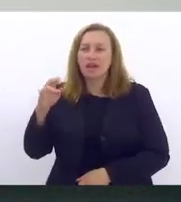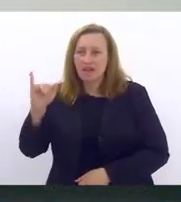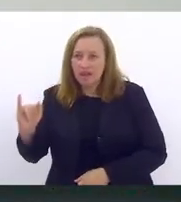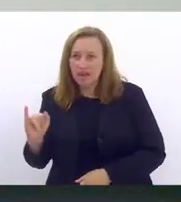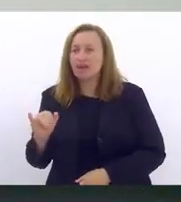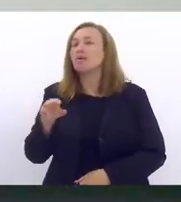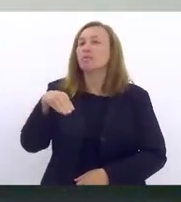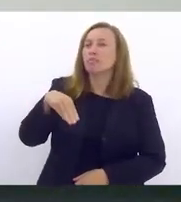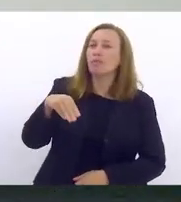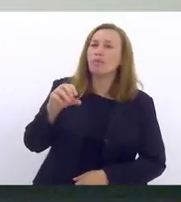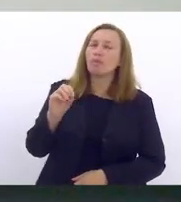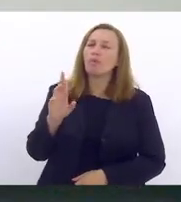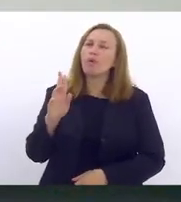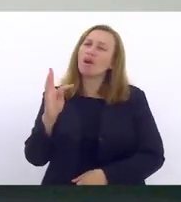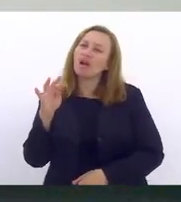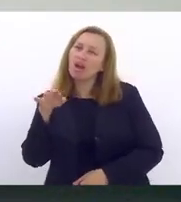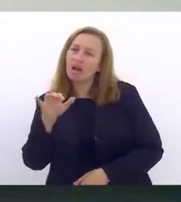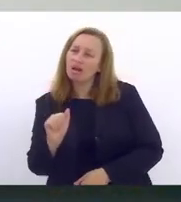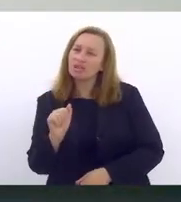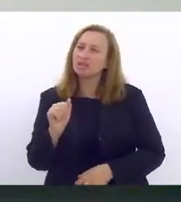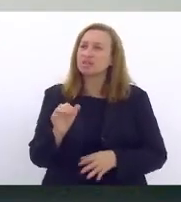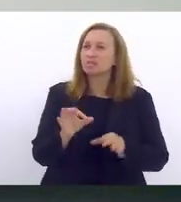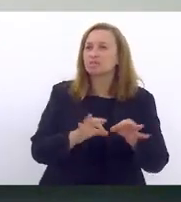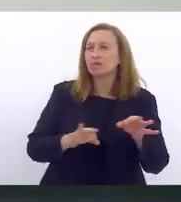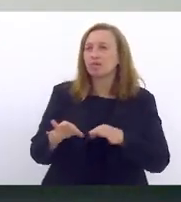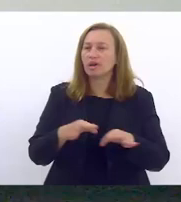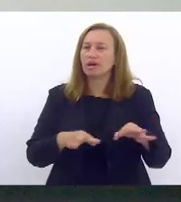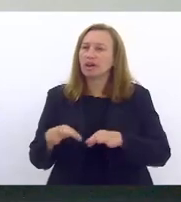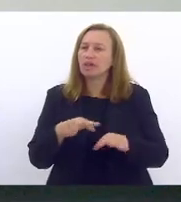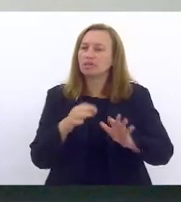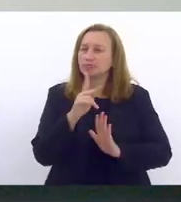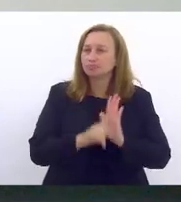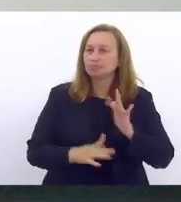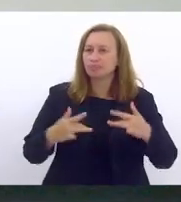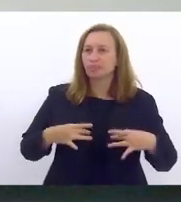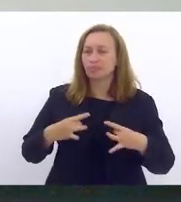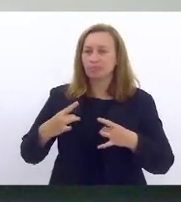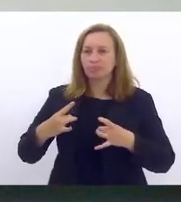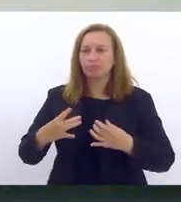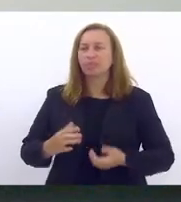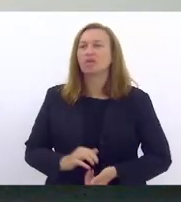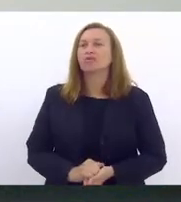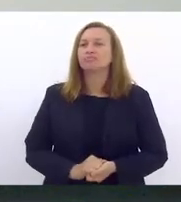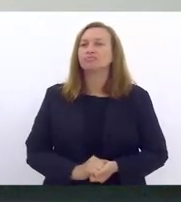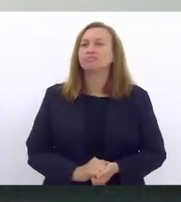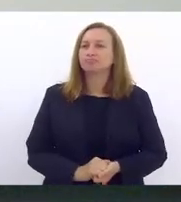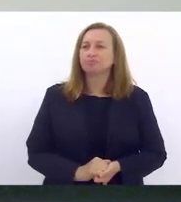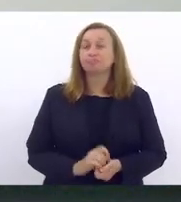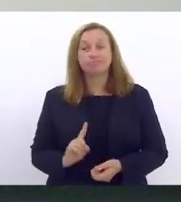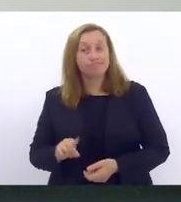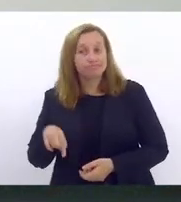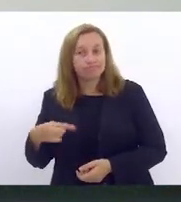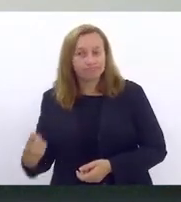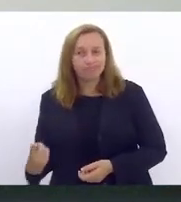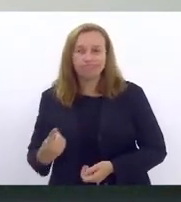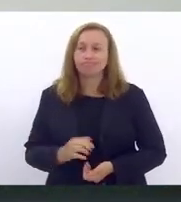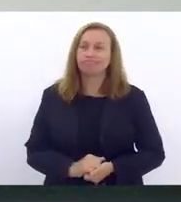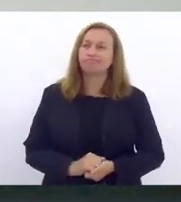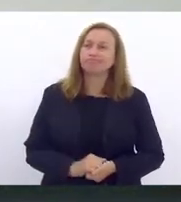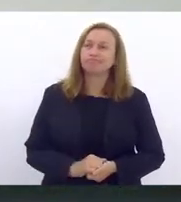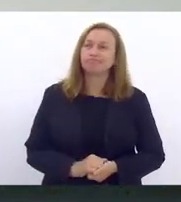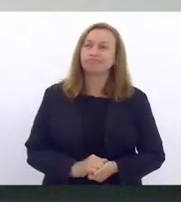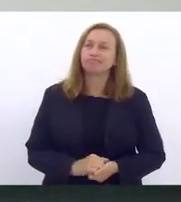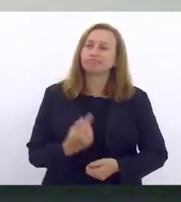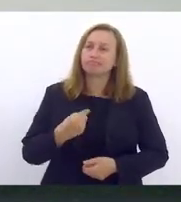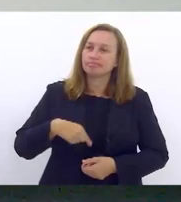e Morgana, forjaram, desenharam esse projeto de voluntariado institucional. Depois de colocar esse bloco na